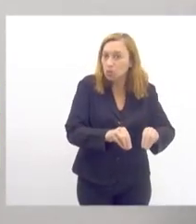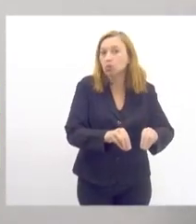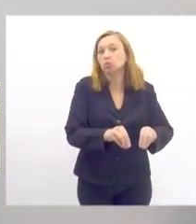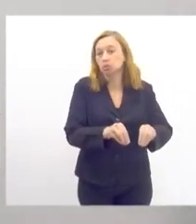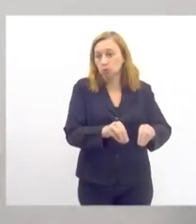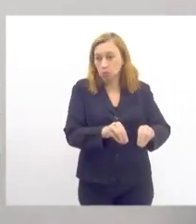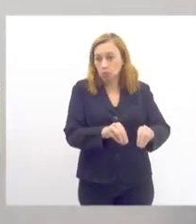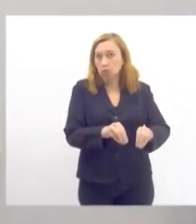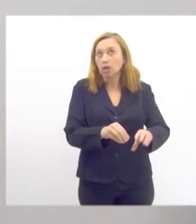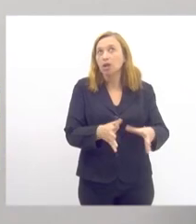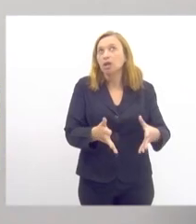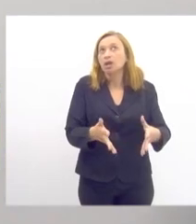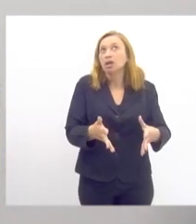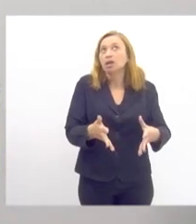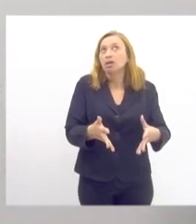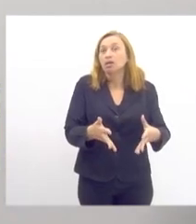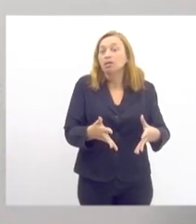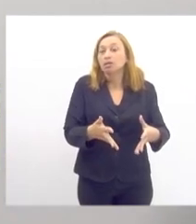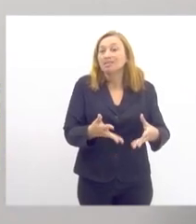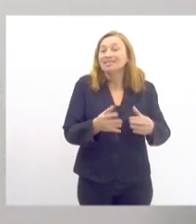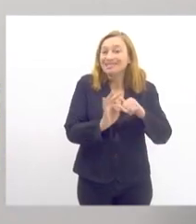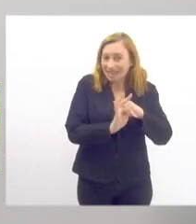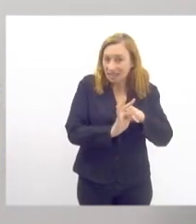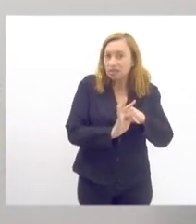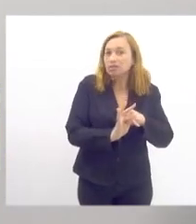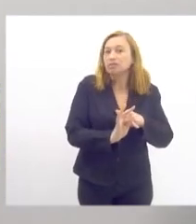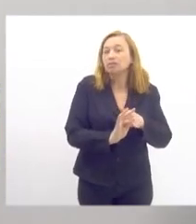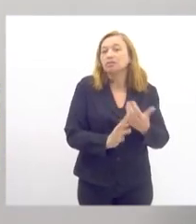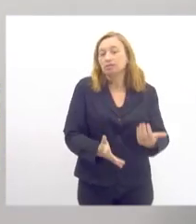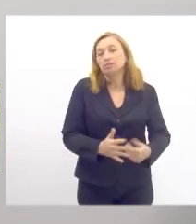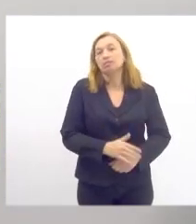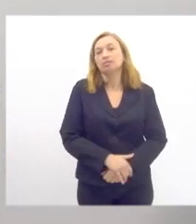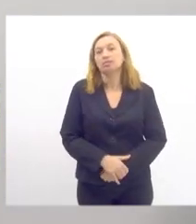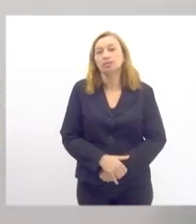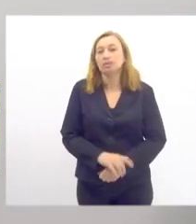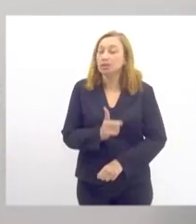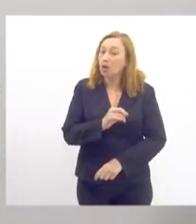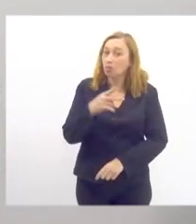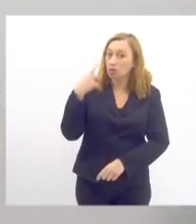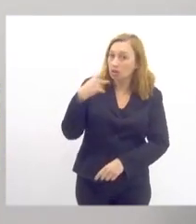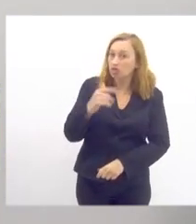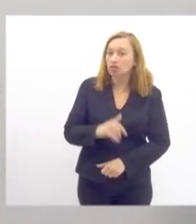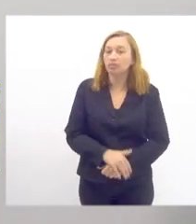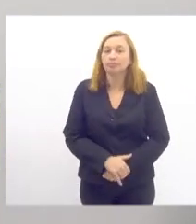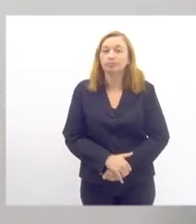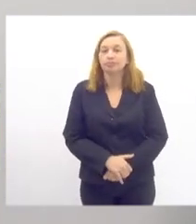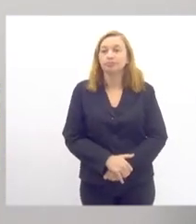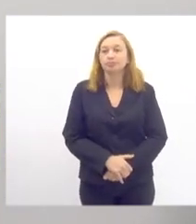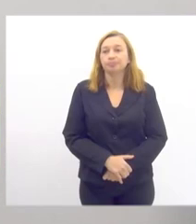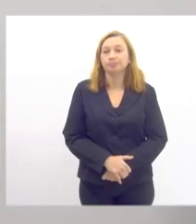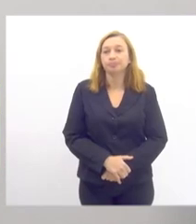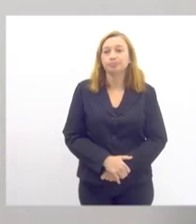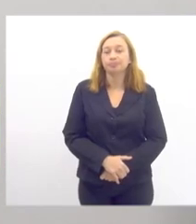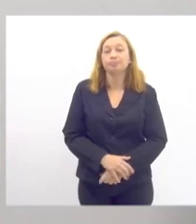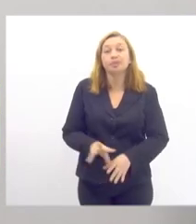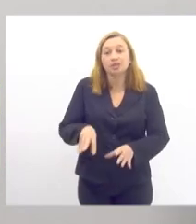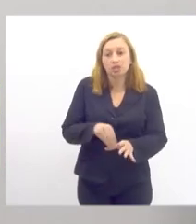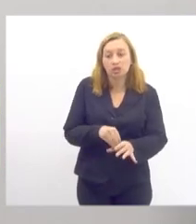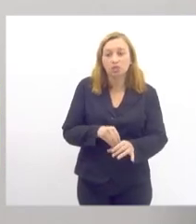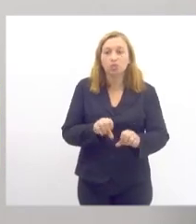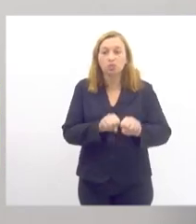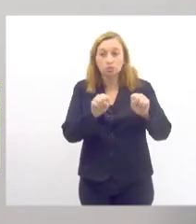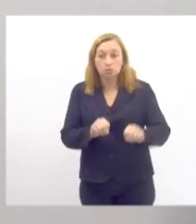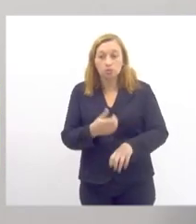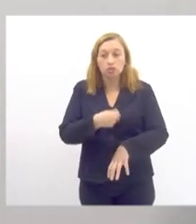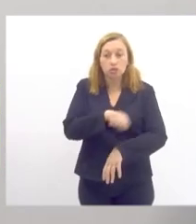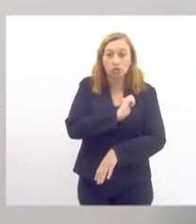análise mais técnica, tecnocrata, não política, né, mas dentro do regime que